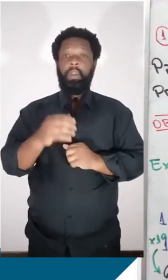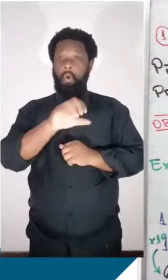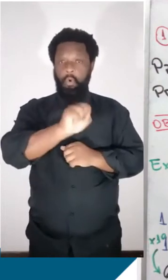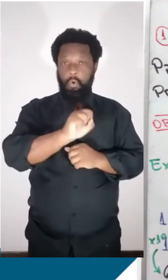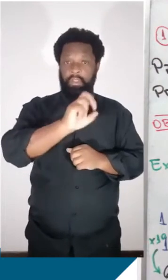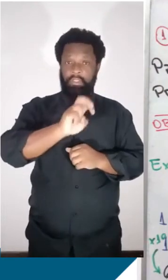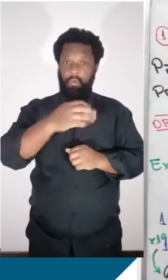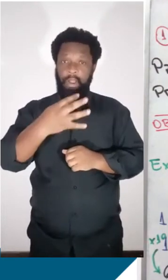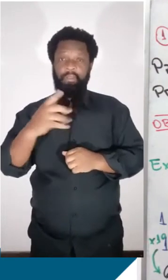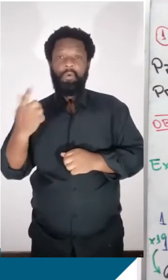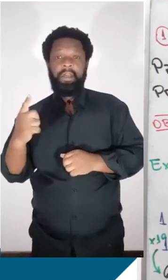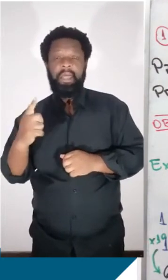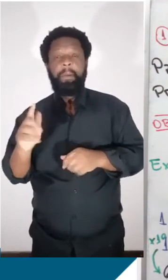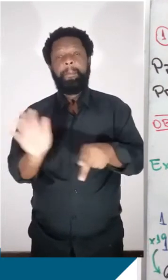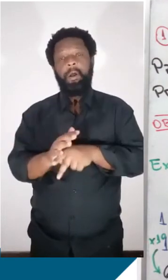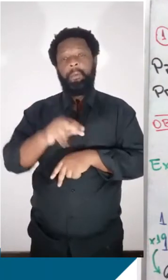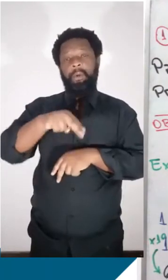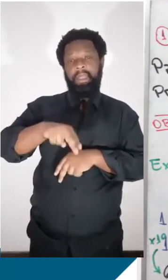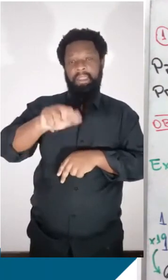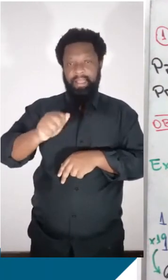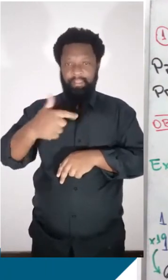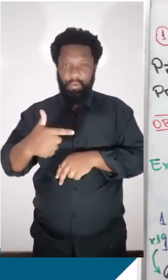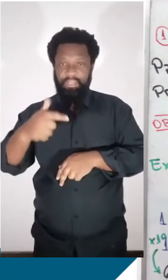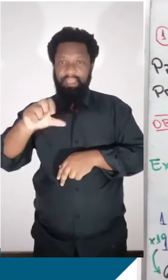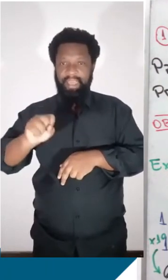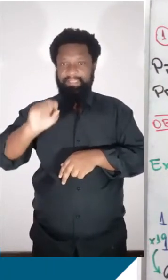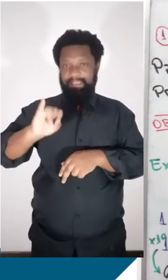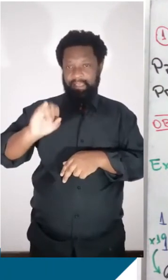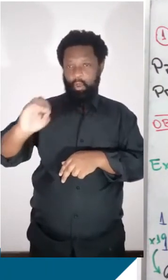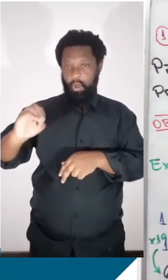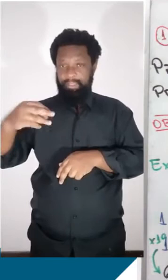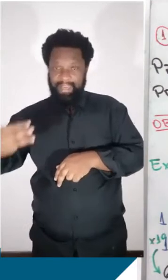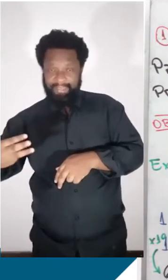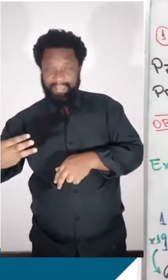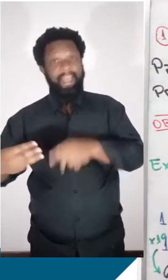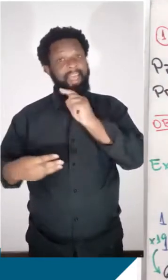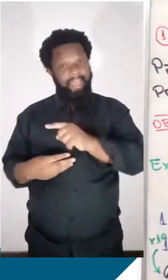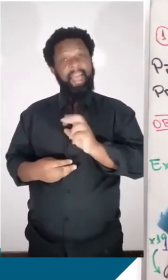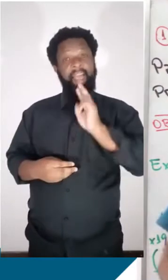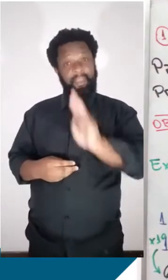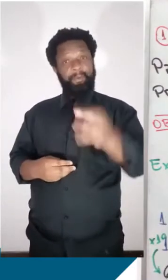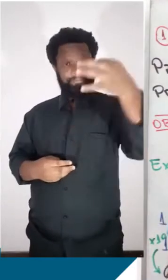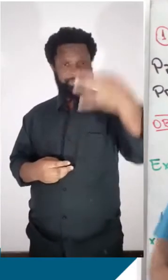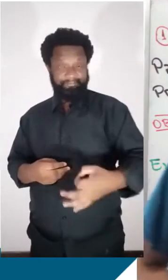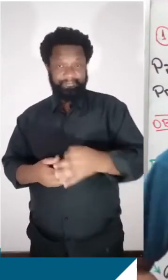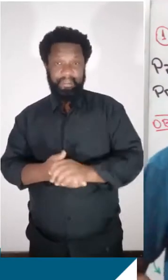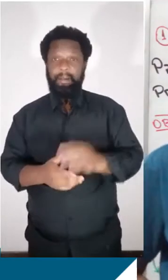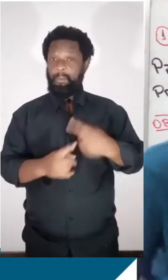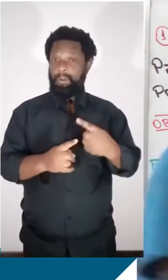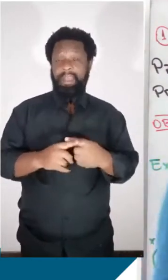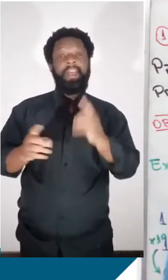gramas de Na2SiO3. E essa sim é a minha